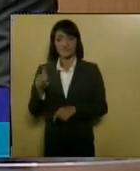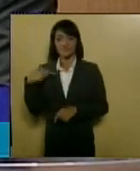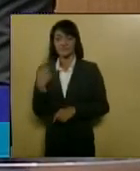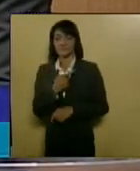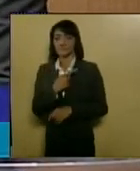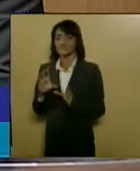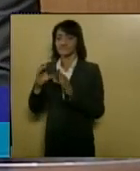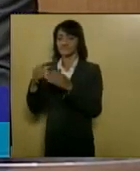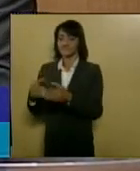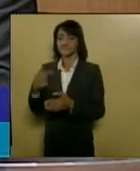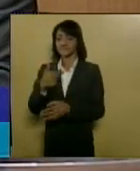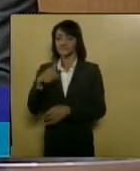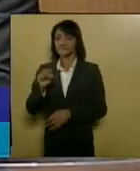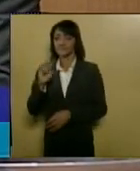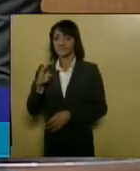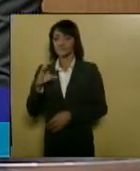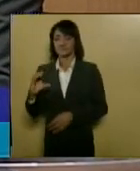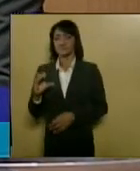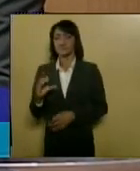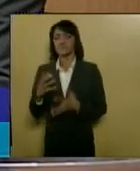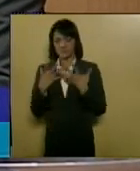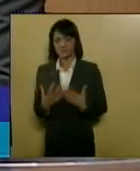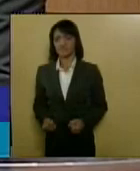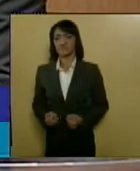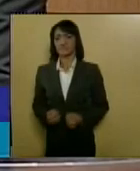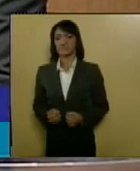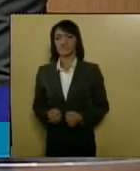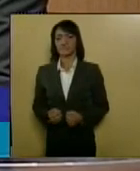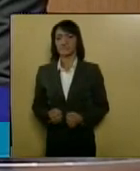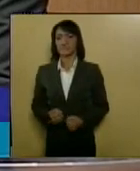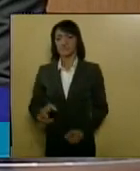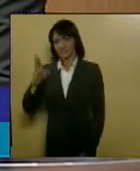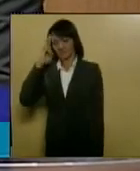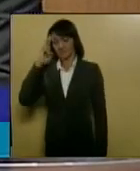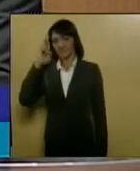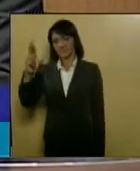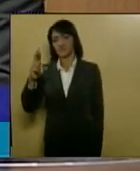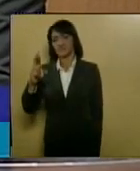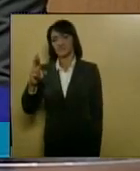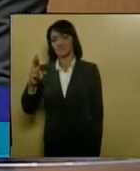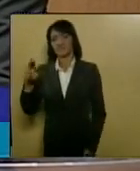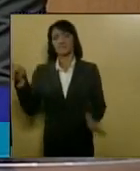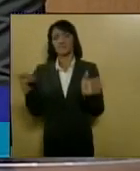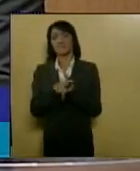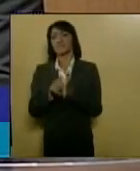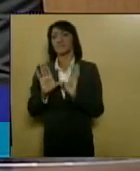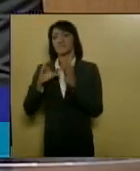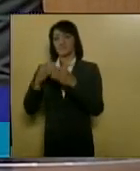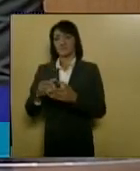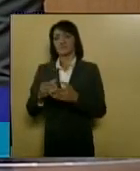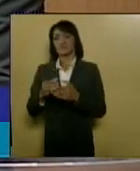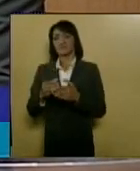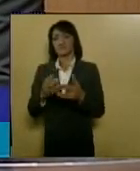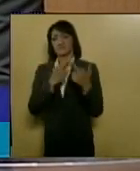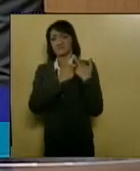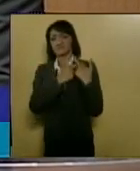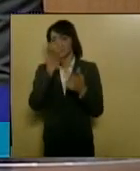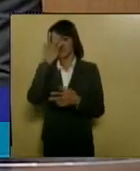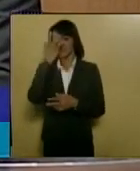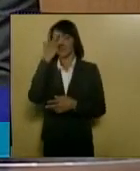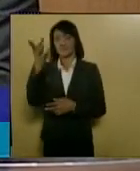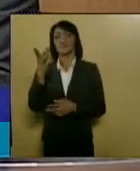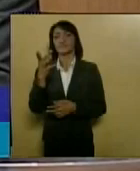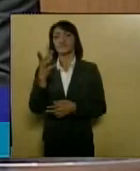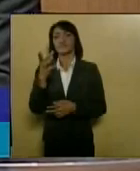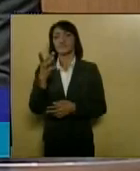sempre estará pronta, porque, como disse o grande general Osório, patrono da arma de cavalaria, é fácil a missão